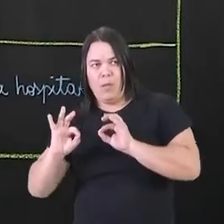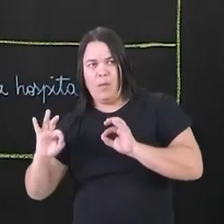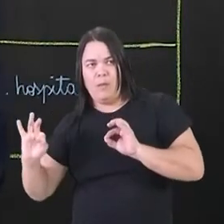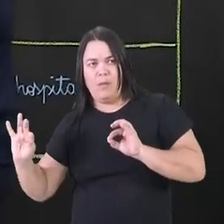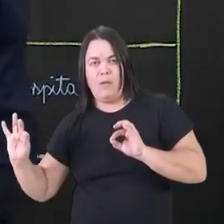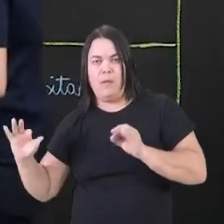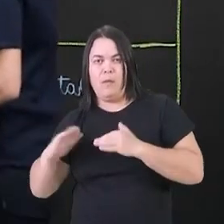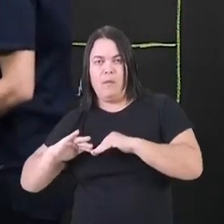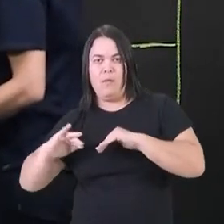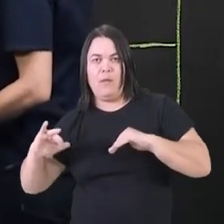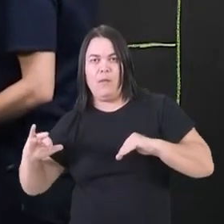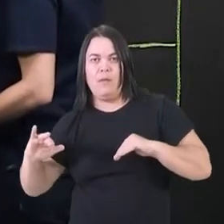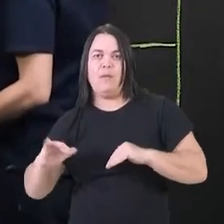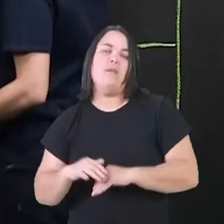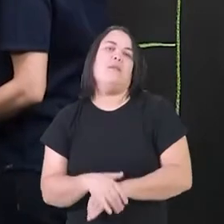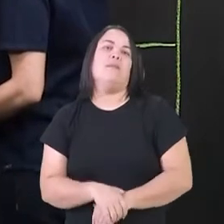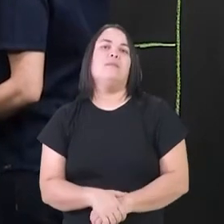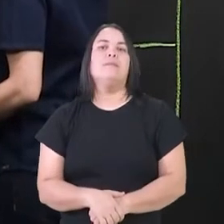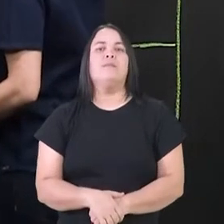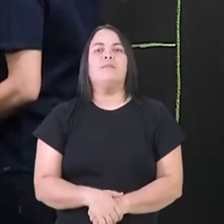divisória.